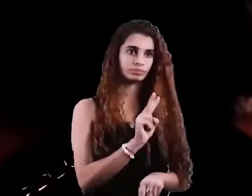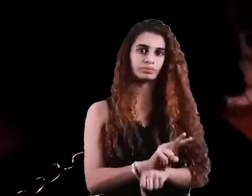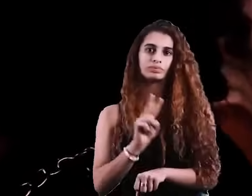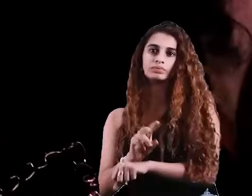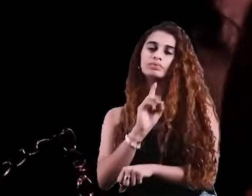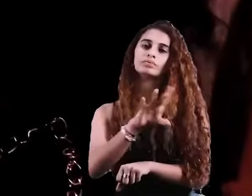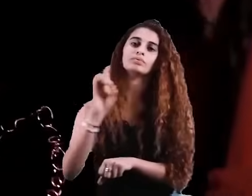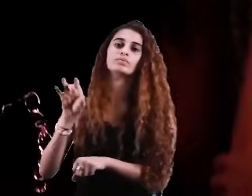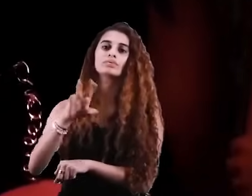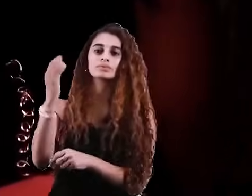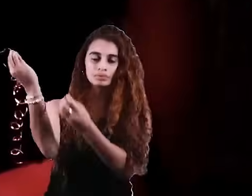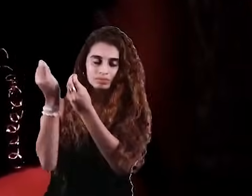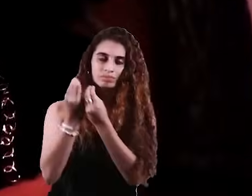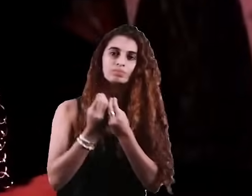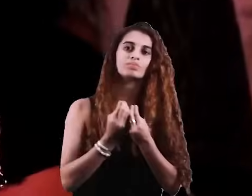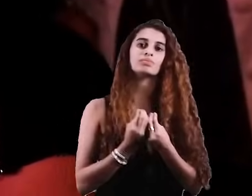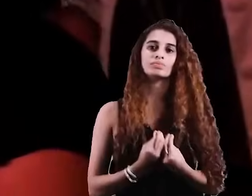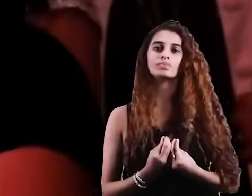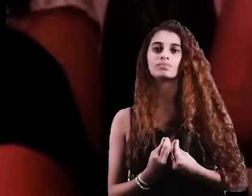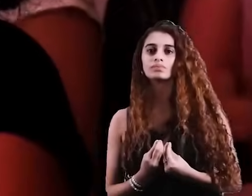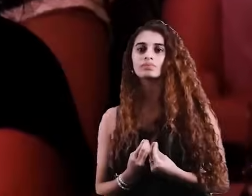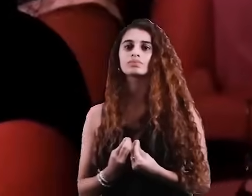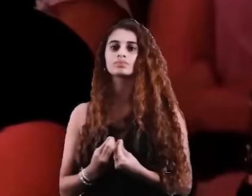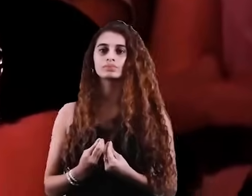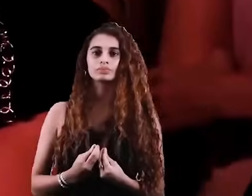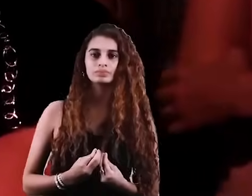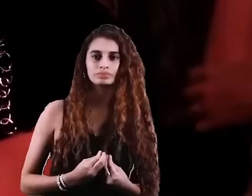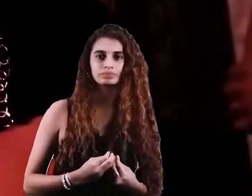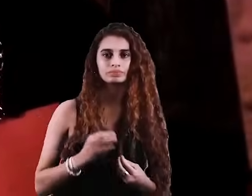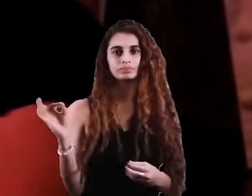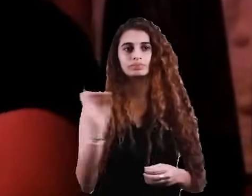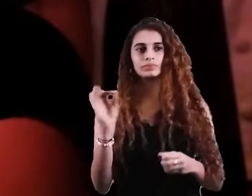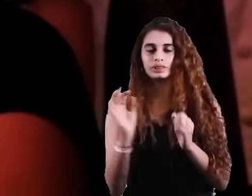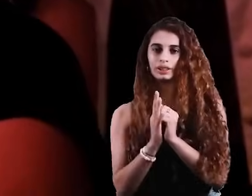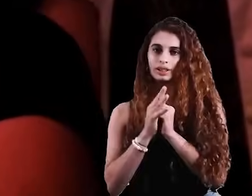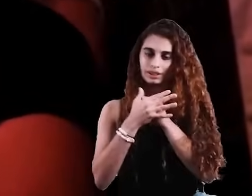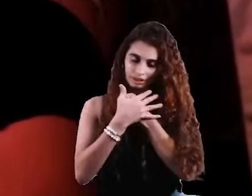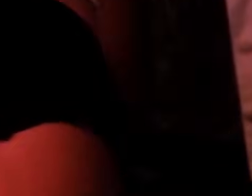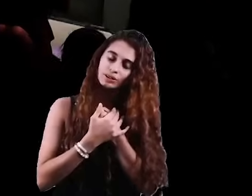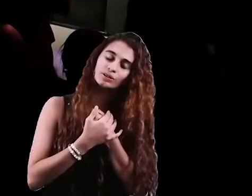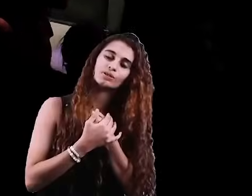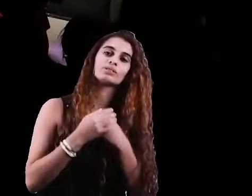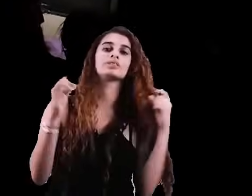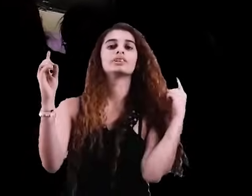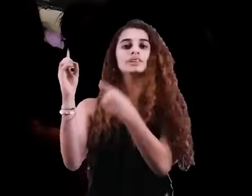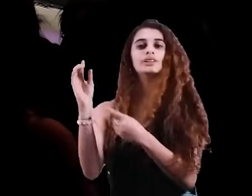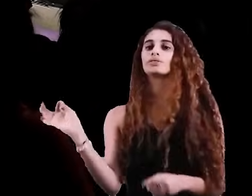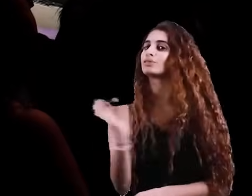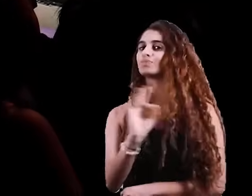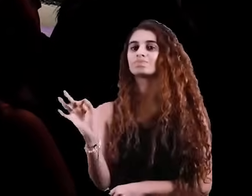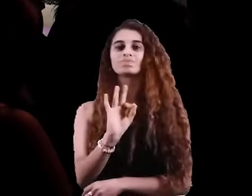fique achando que fica oculto para Deus. Nada está oculto de